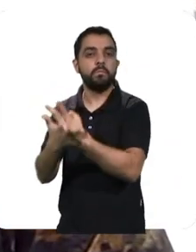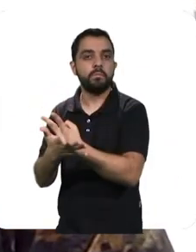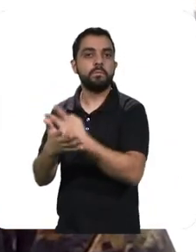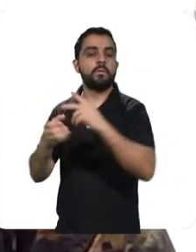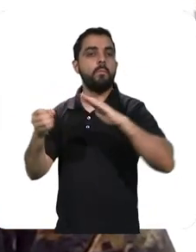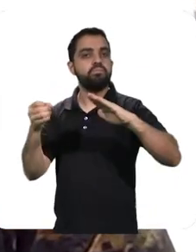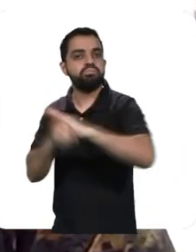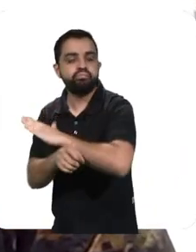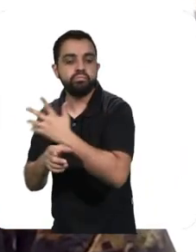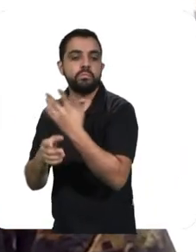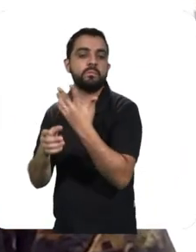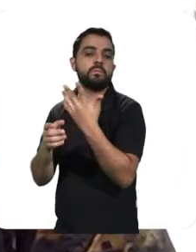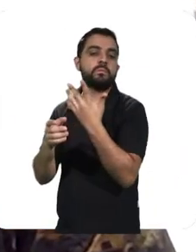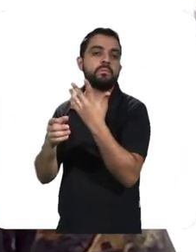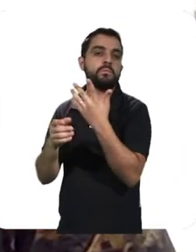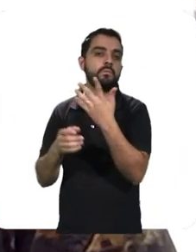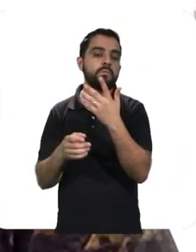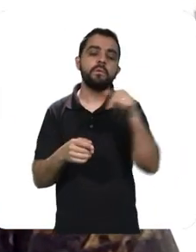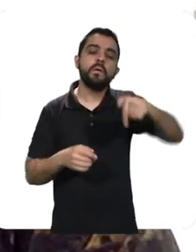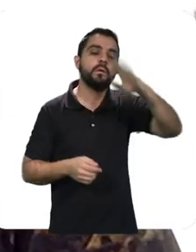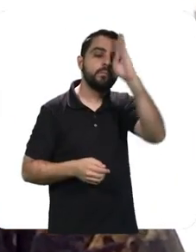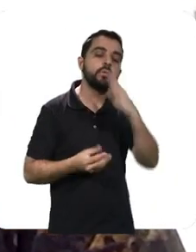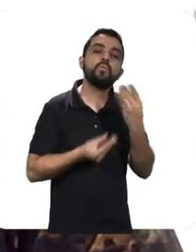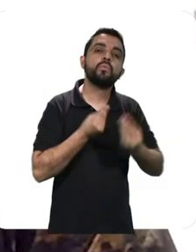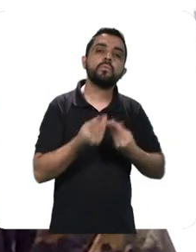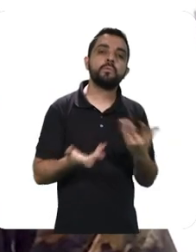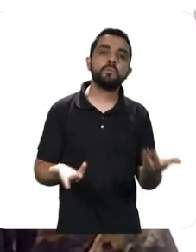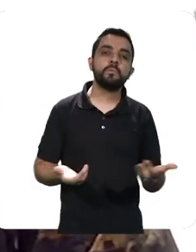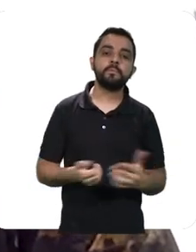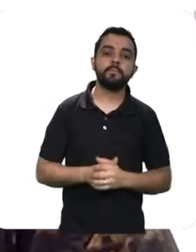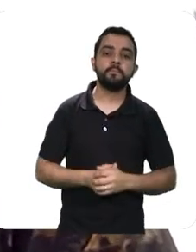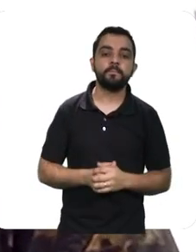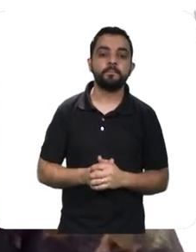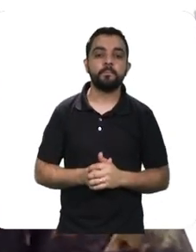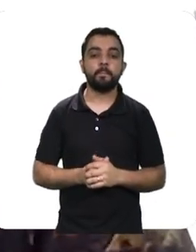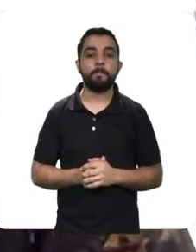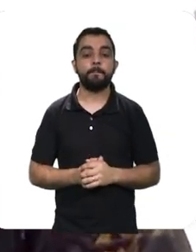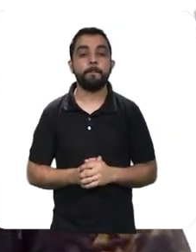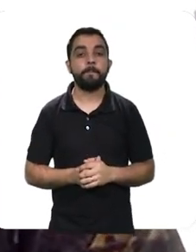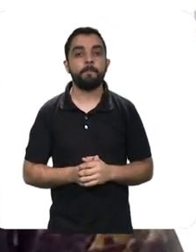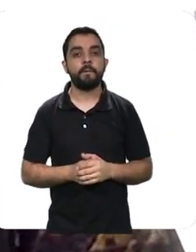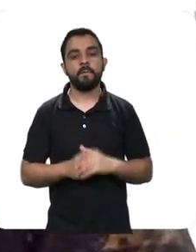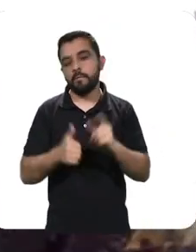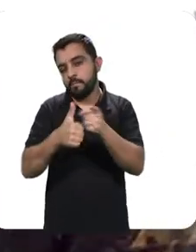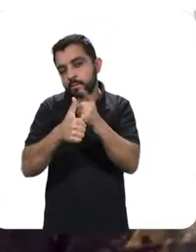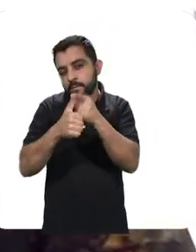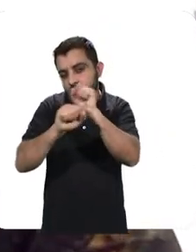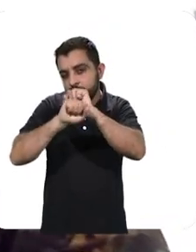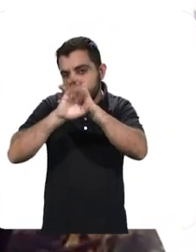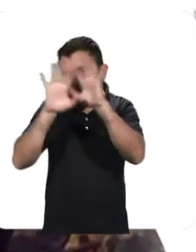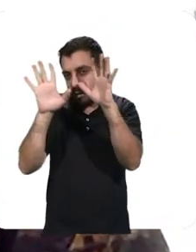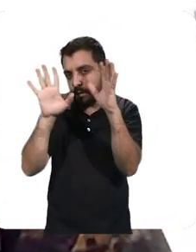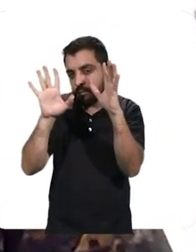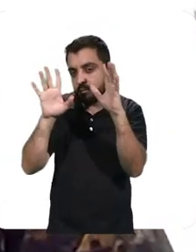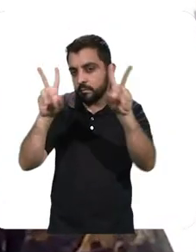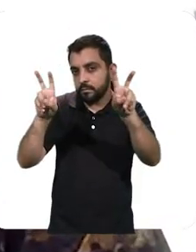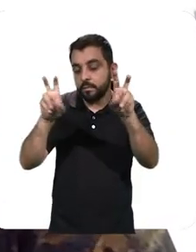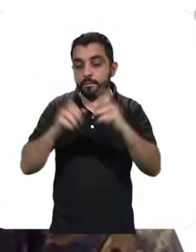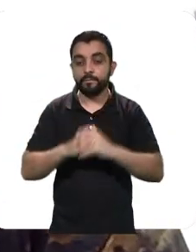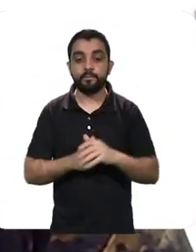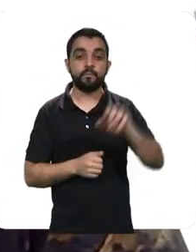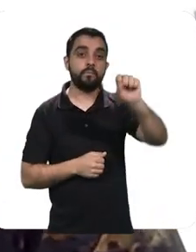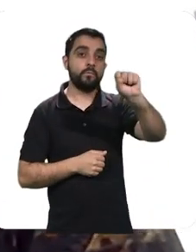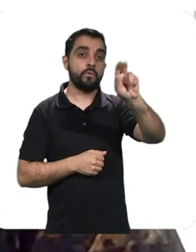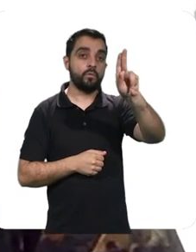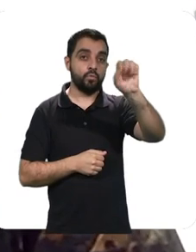um sistema de saúde extrapolado. Né? Então, antes só esclarecer uma questão importante, que o SUS